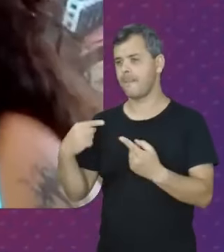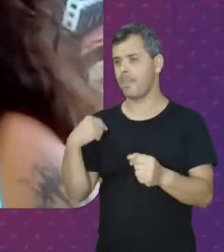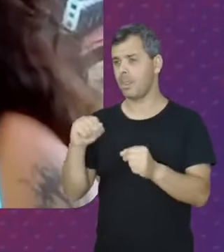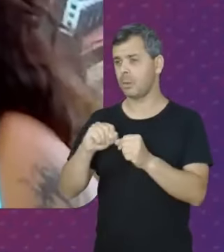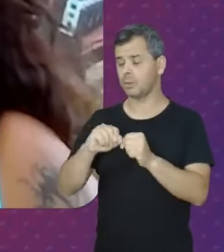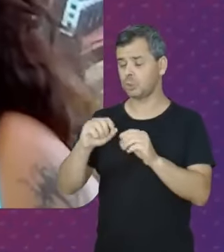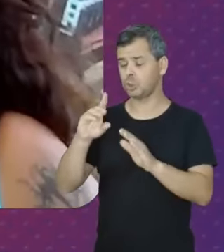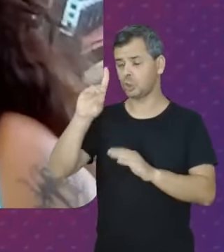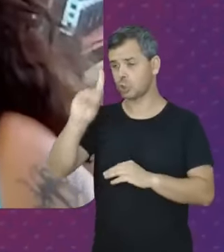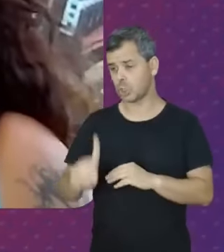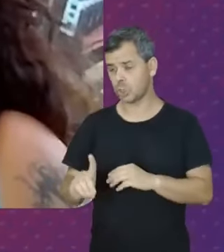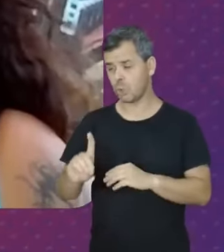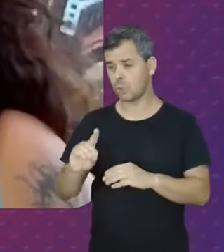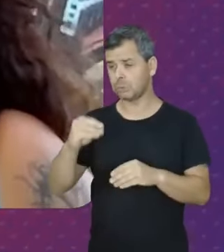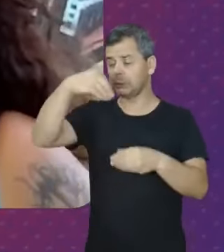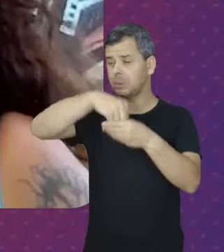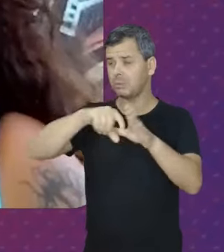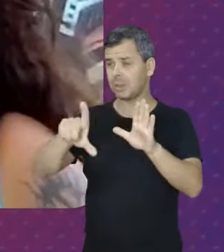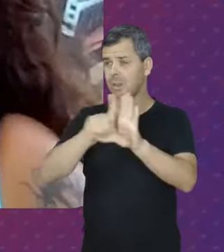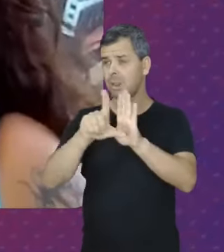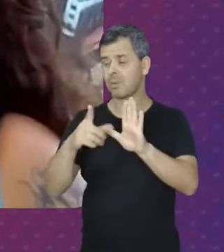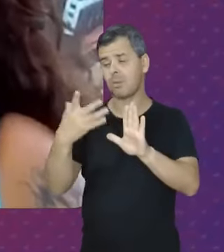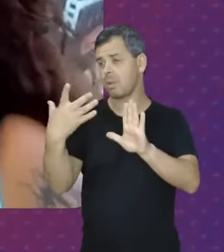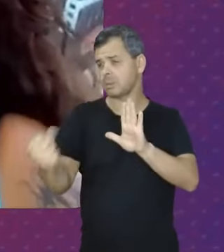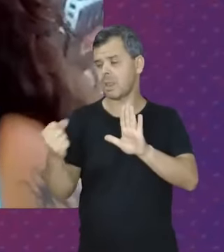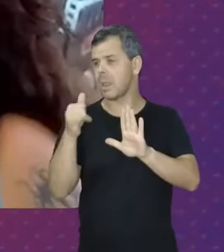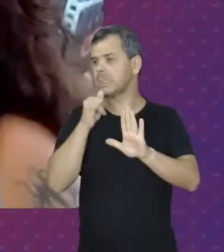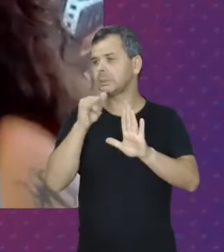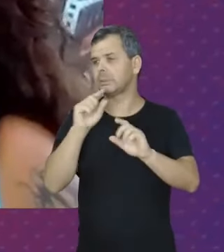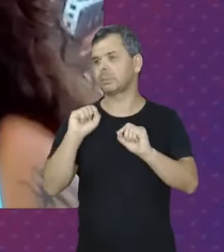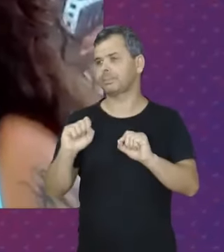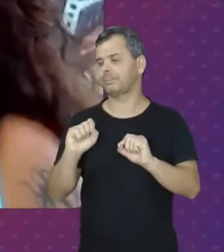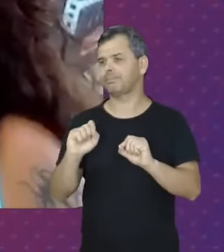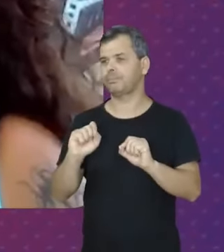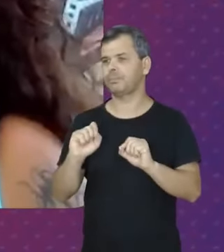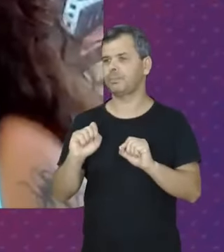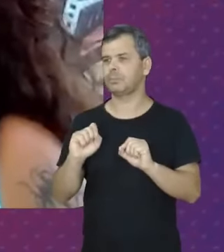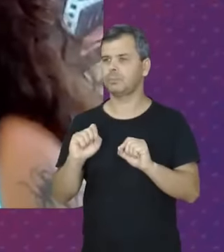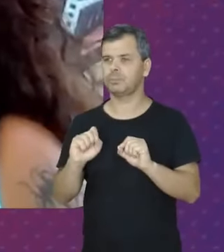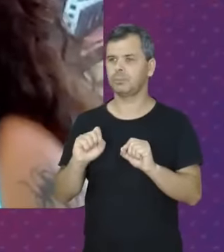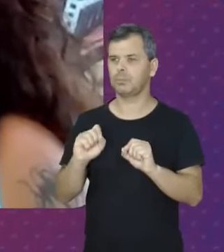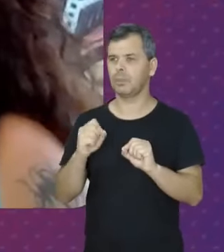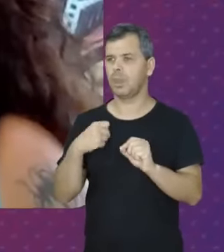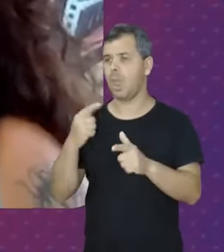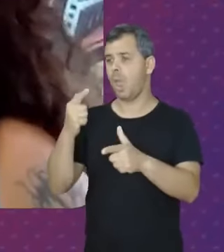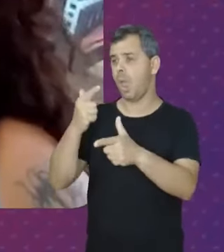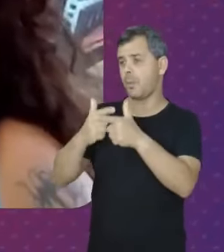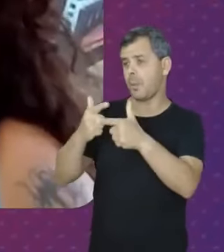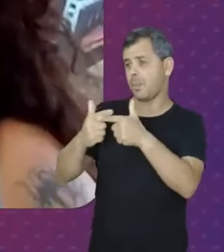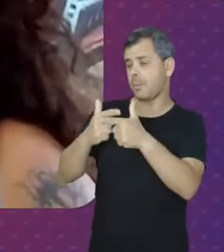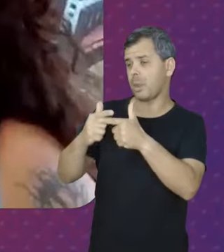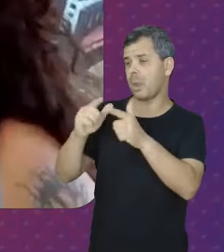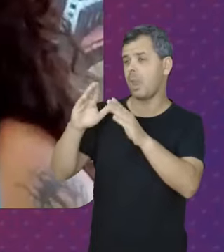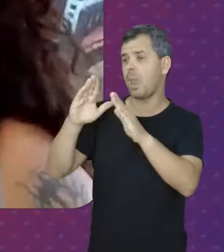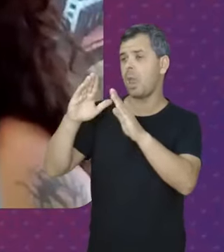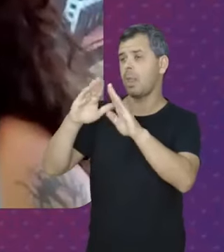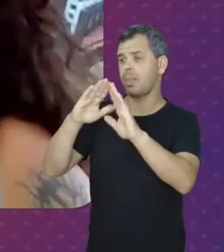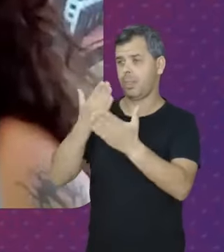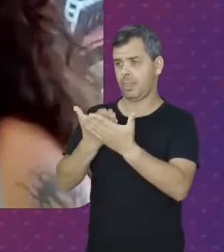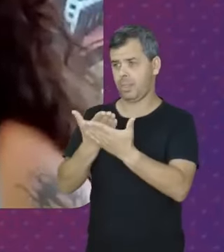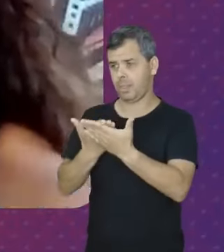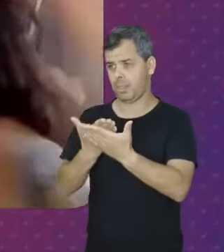lá. Não dá para a gente aceitar, por exemplo, que a situação das escolas, né, na